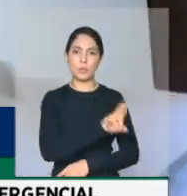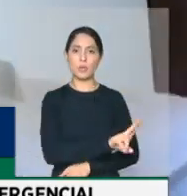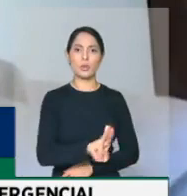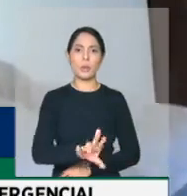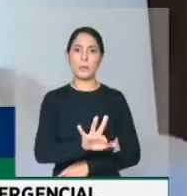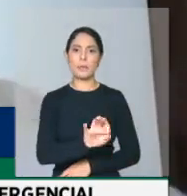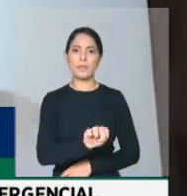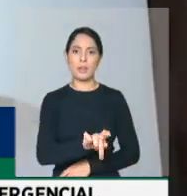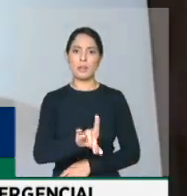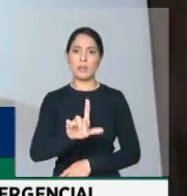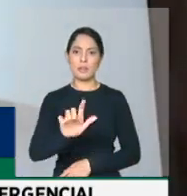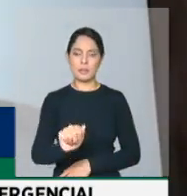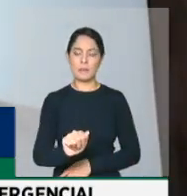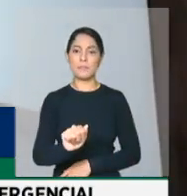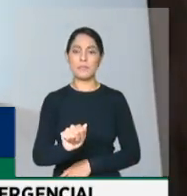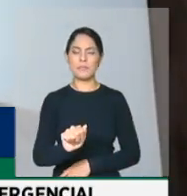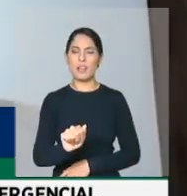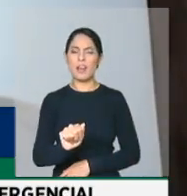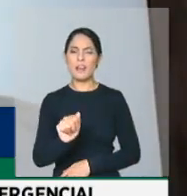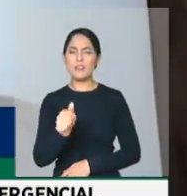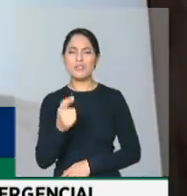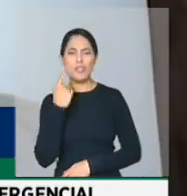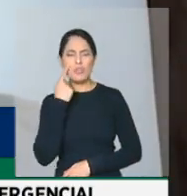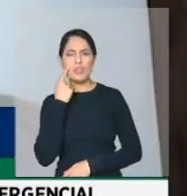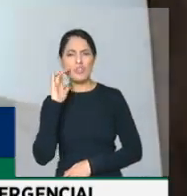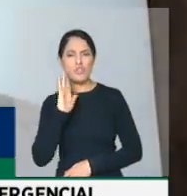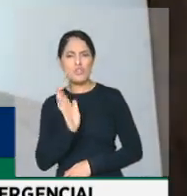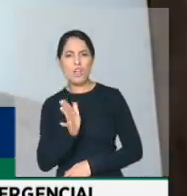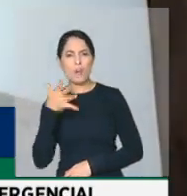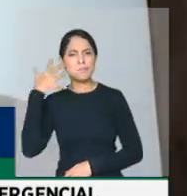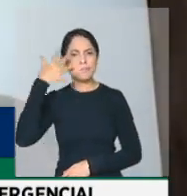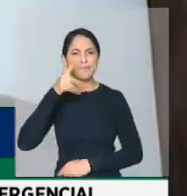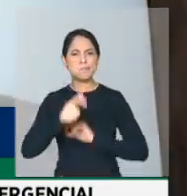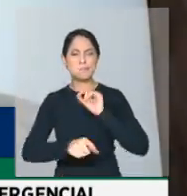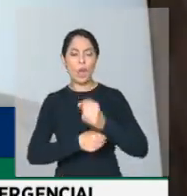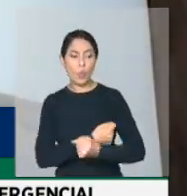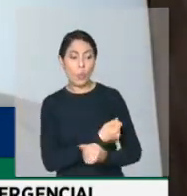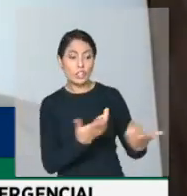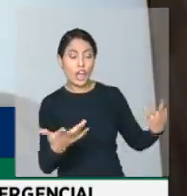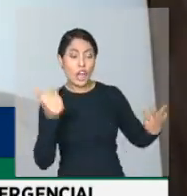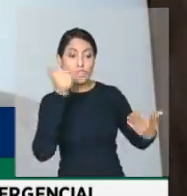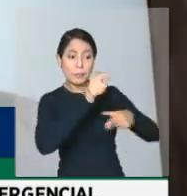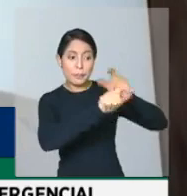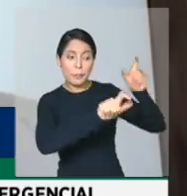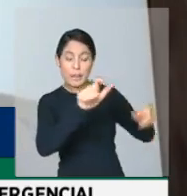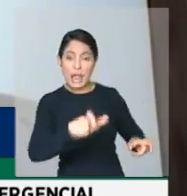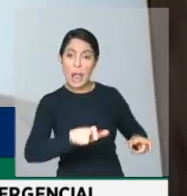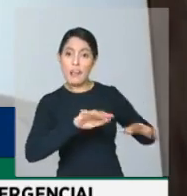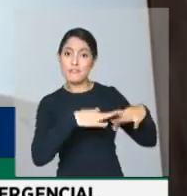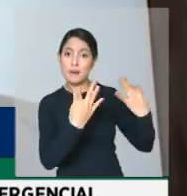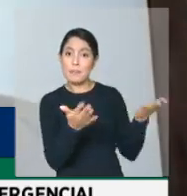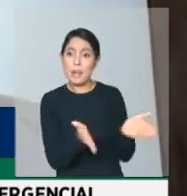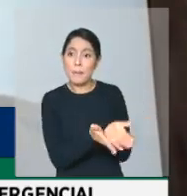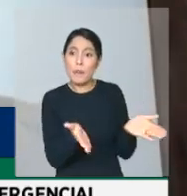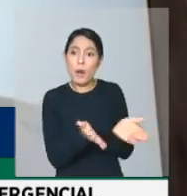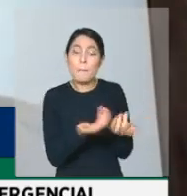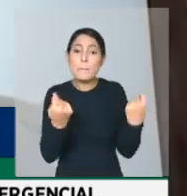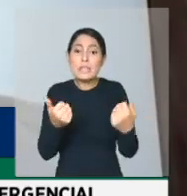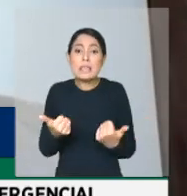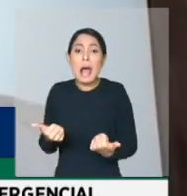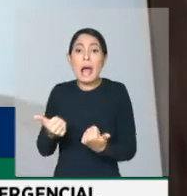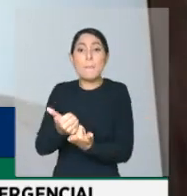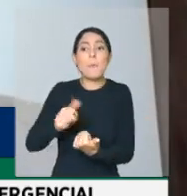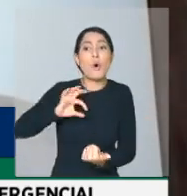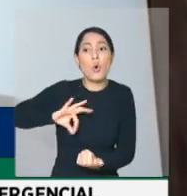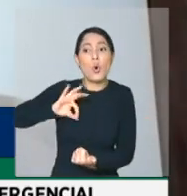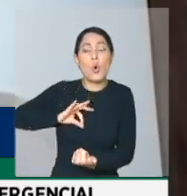grande quantidade de mulheres, chefes de famílias pobres que dependem do auxílio para a garantia das necessidades básicas,